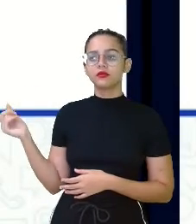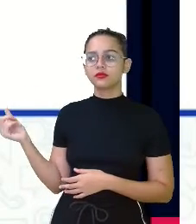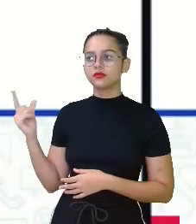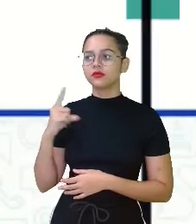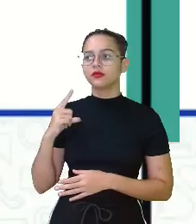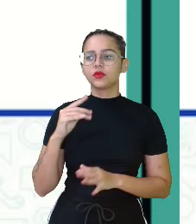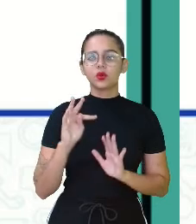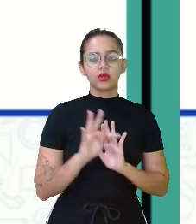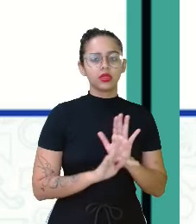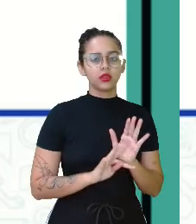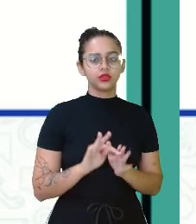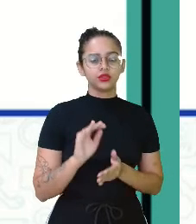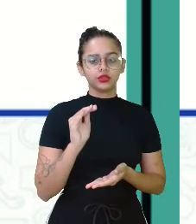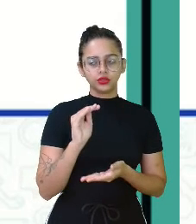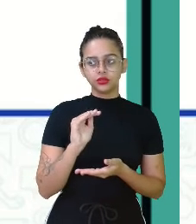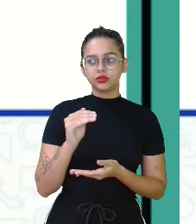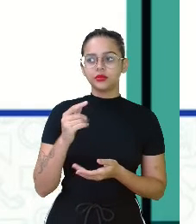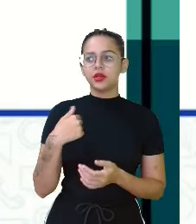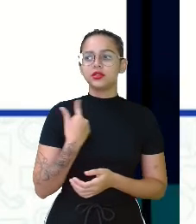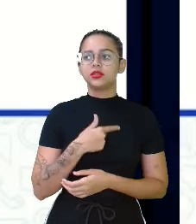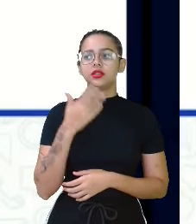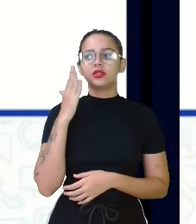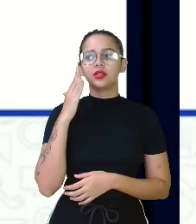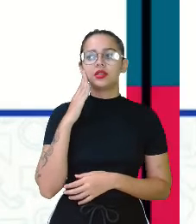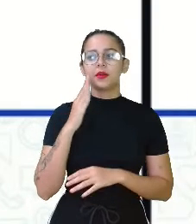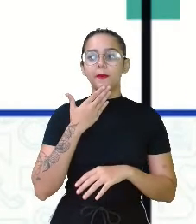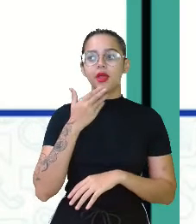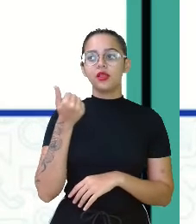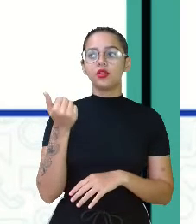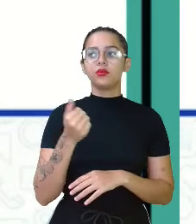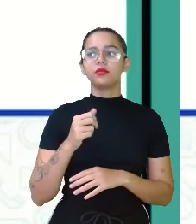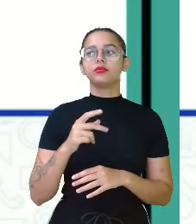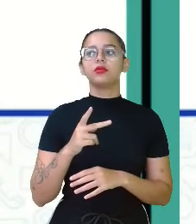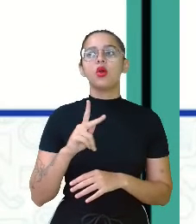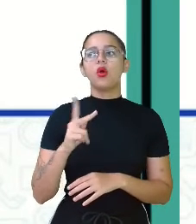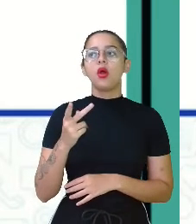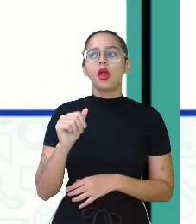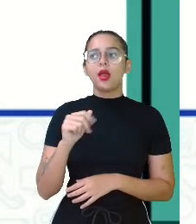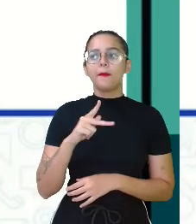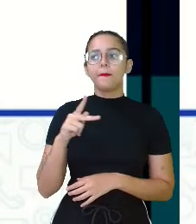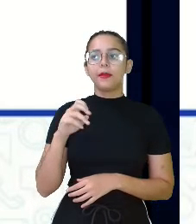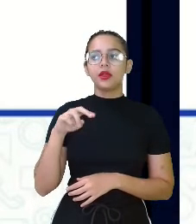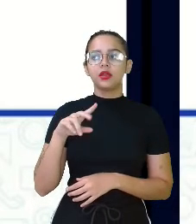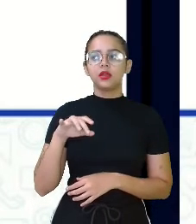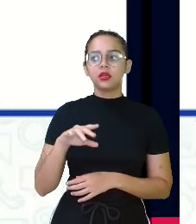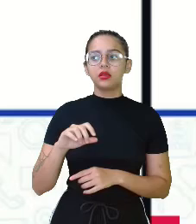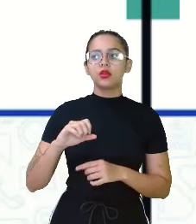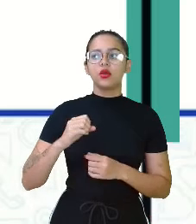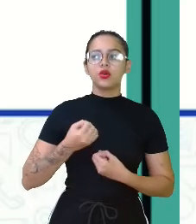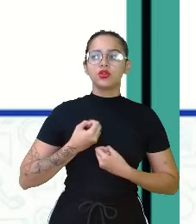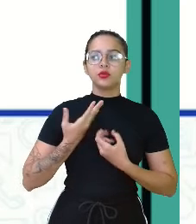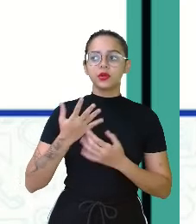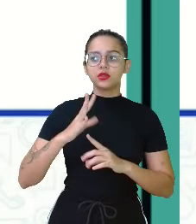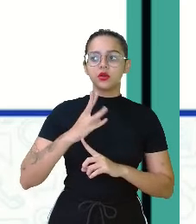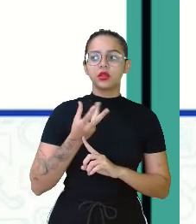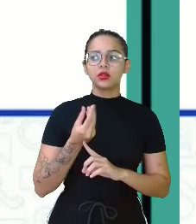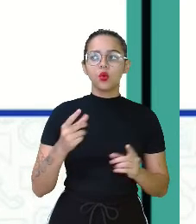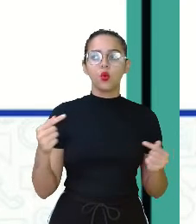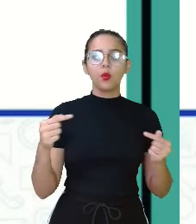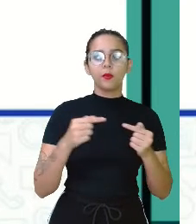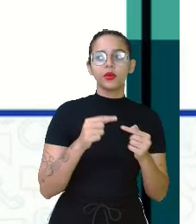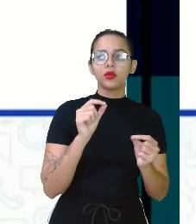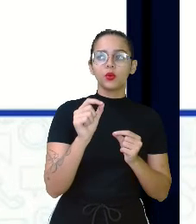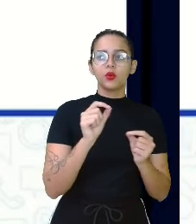um textinho para a gente entender melhor. O happening é uma expressão artística que combina artes visuais e um